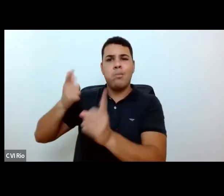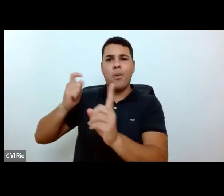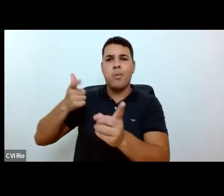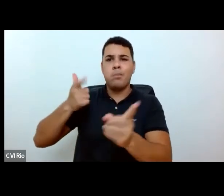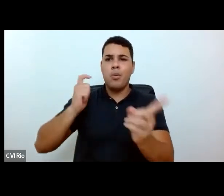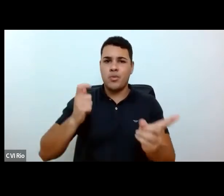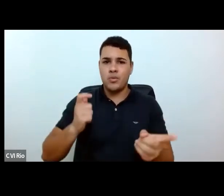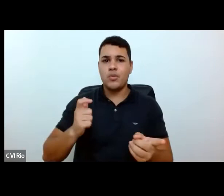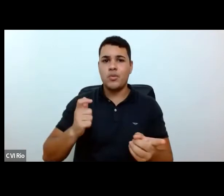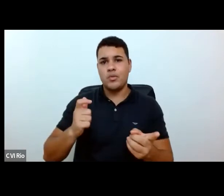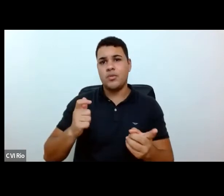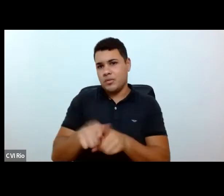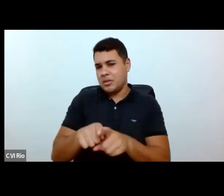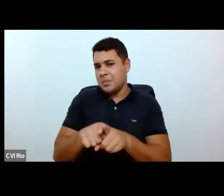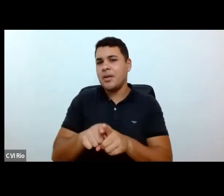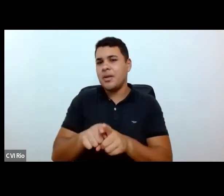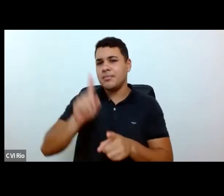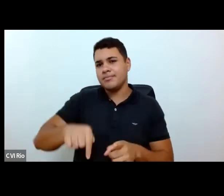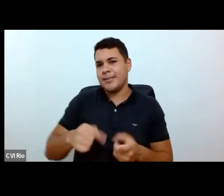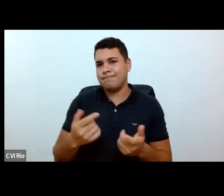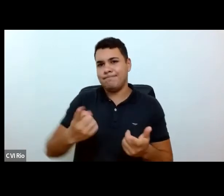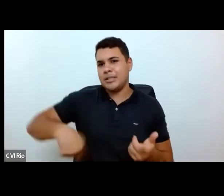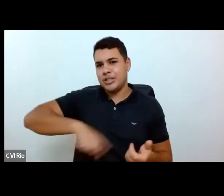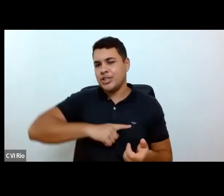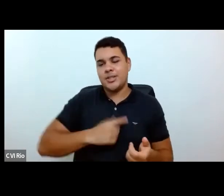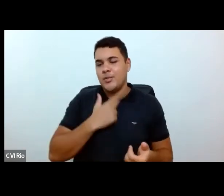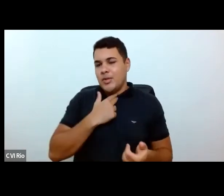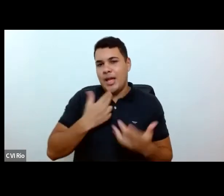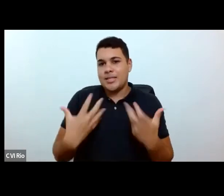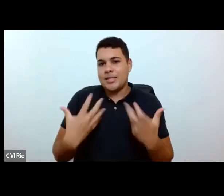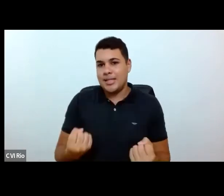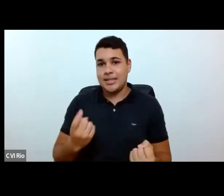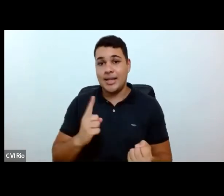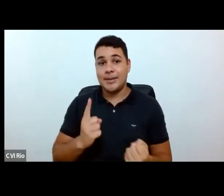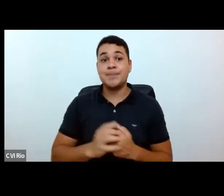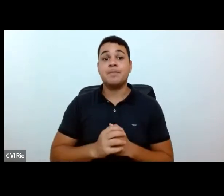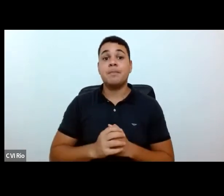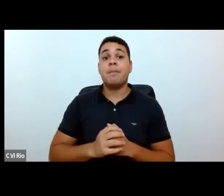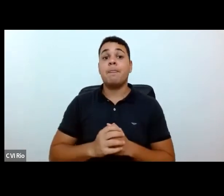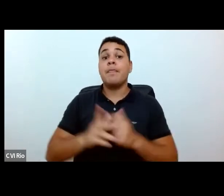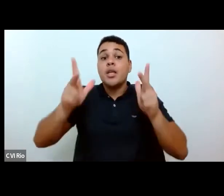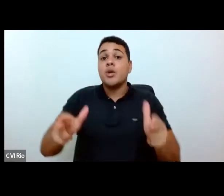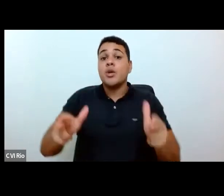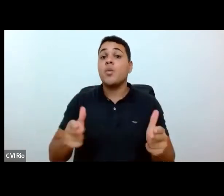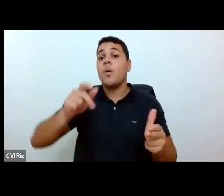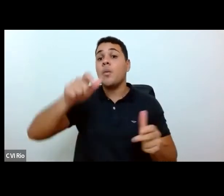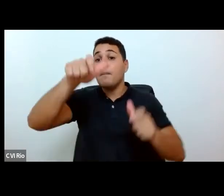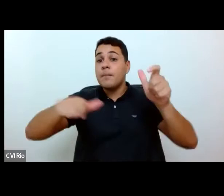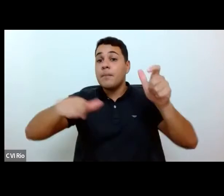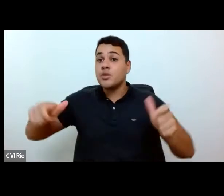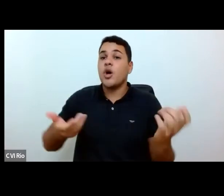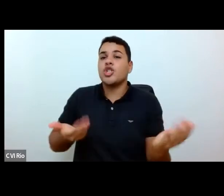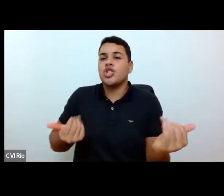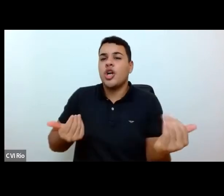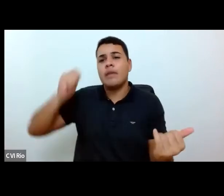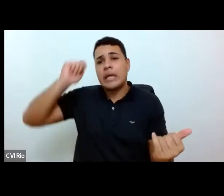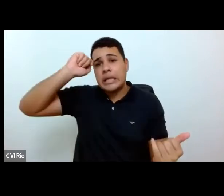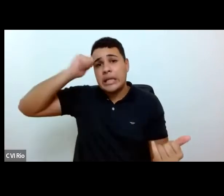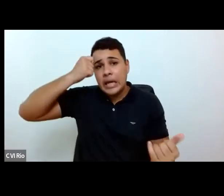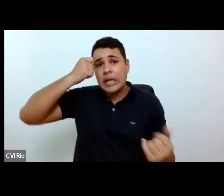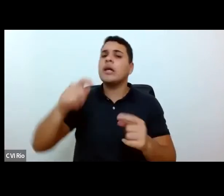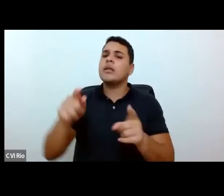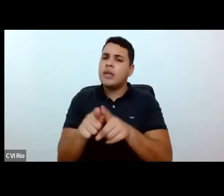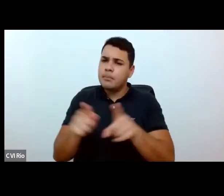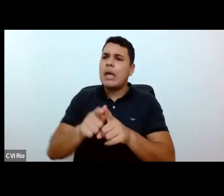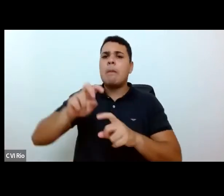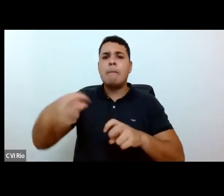e inaceitável, né? Revoltante. Assim como as pessoas negras, né? Jovens, que seguem curso também, né? O genocídio da população